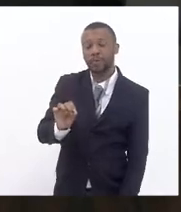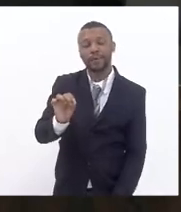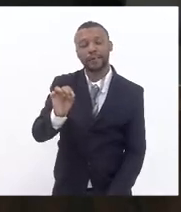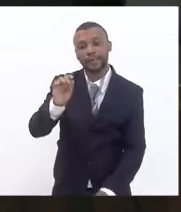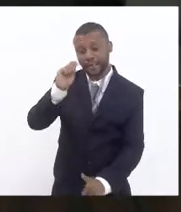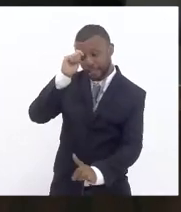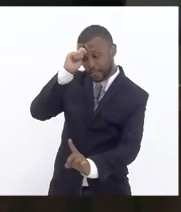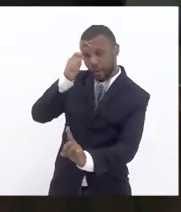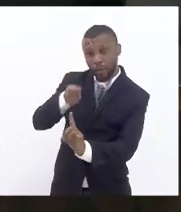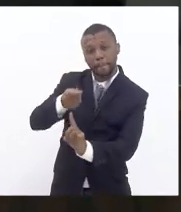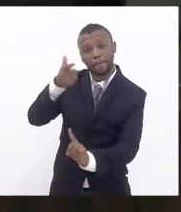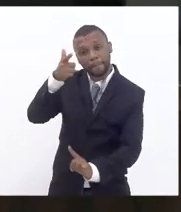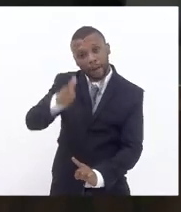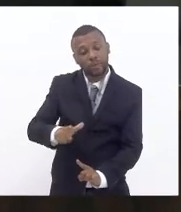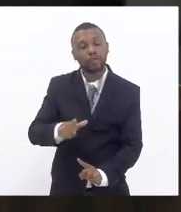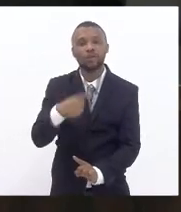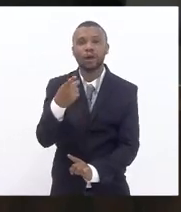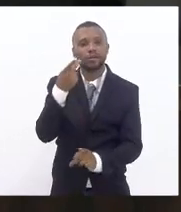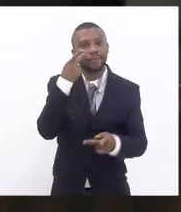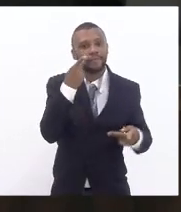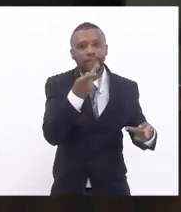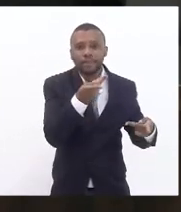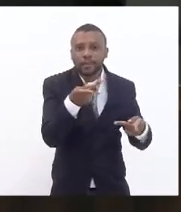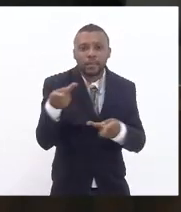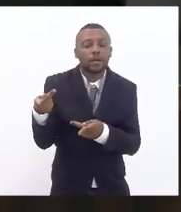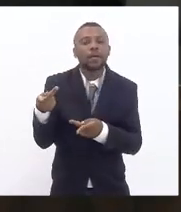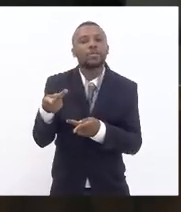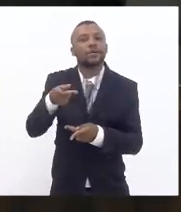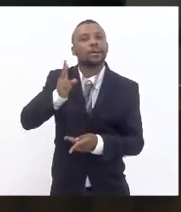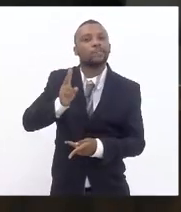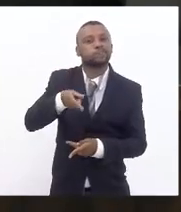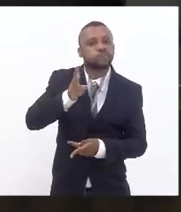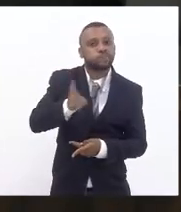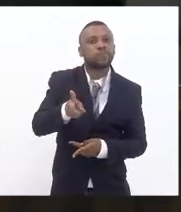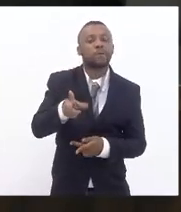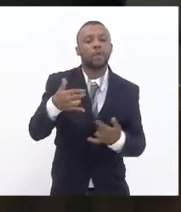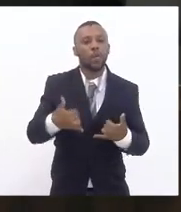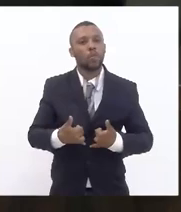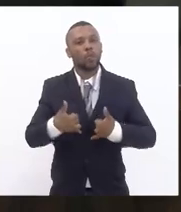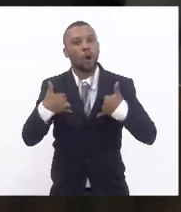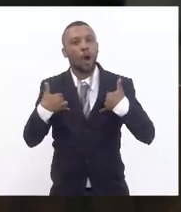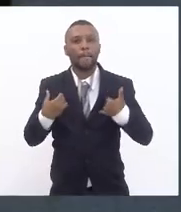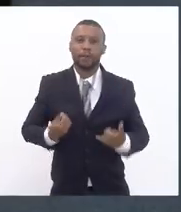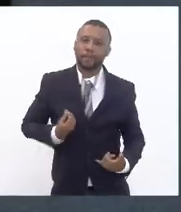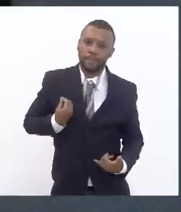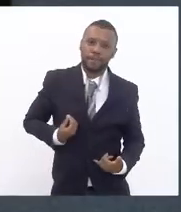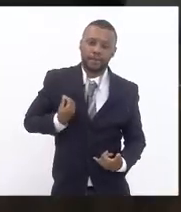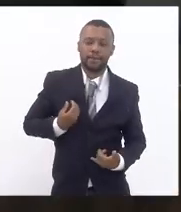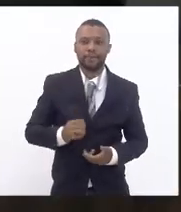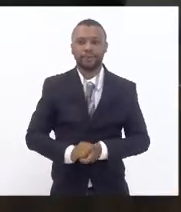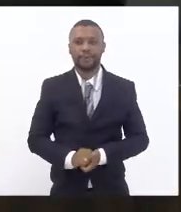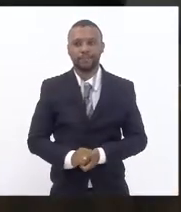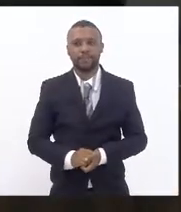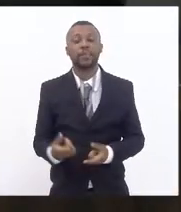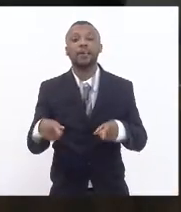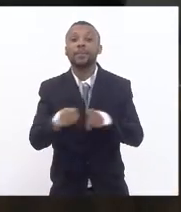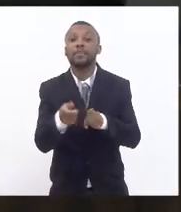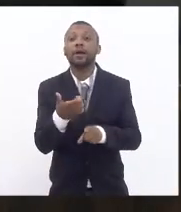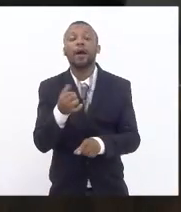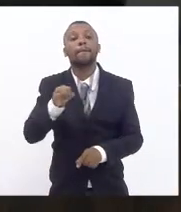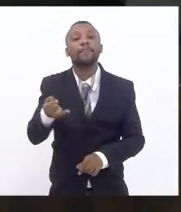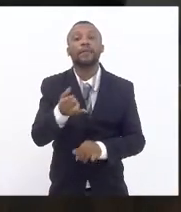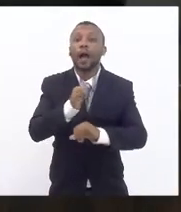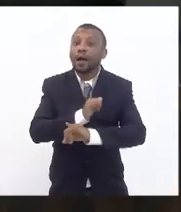uma vez a todos os nossos visitantes, que sempre nos honram com a sua presença. Pela ordem, presidente. E registrar também a